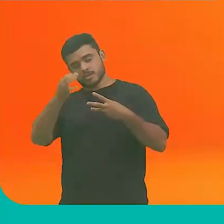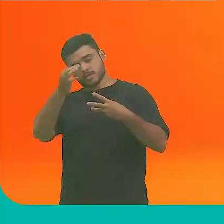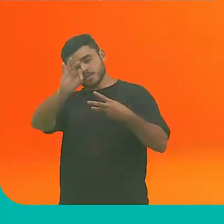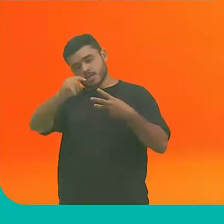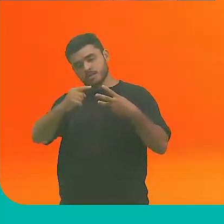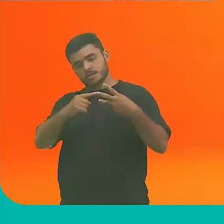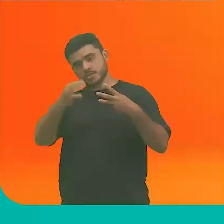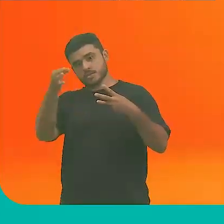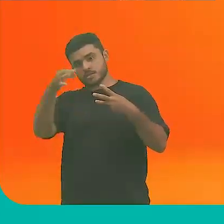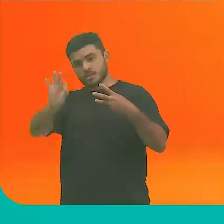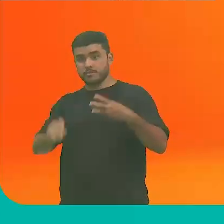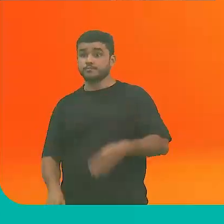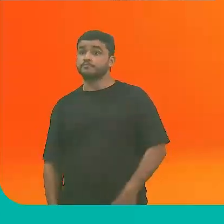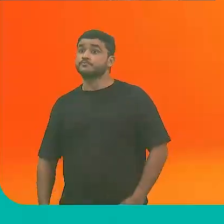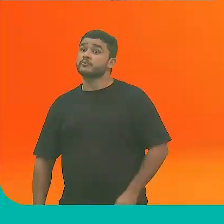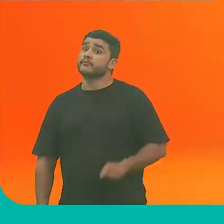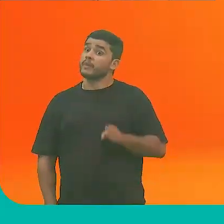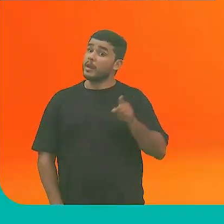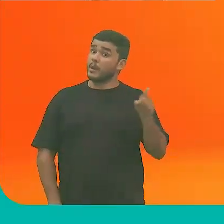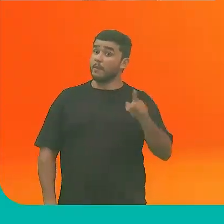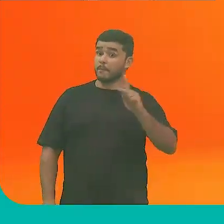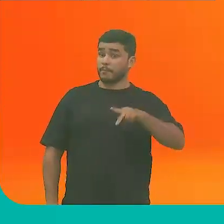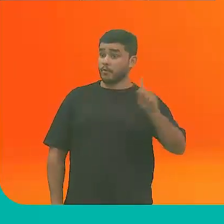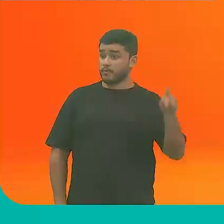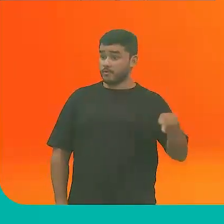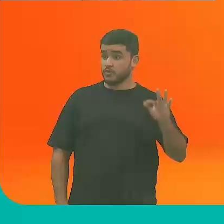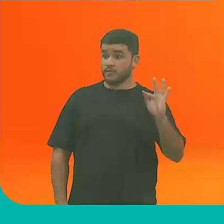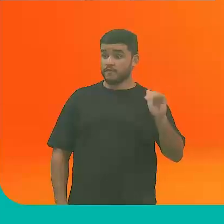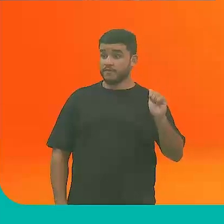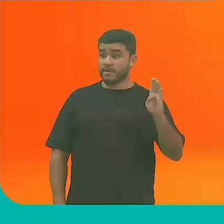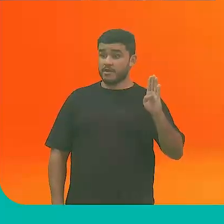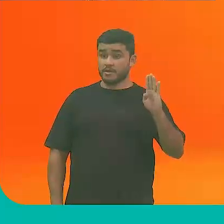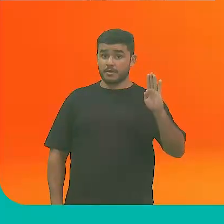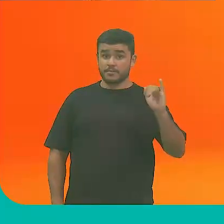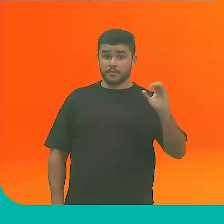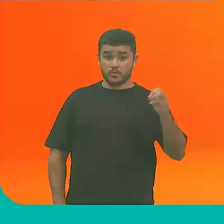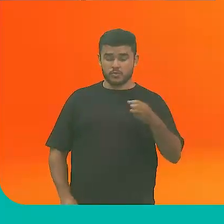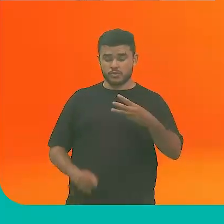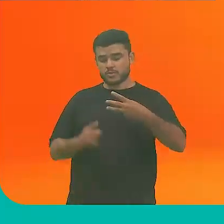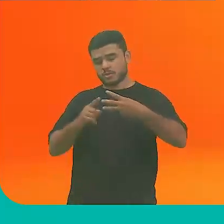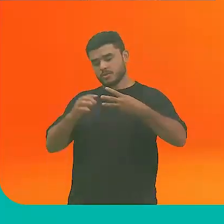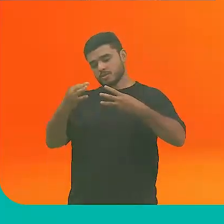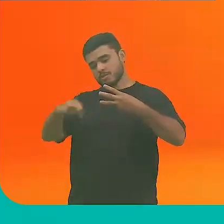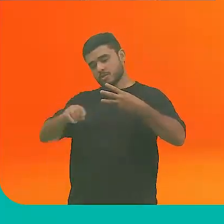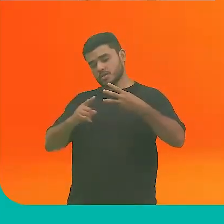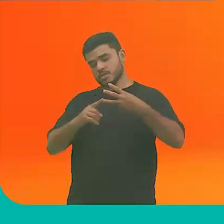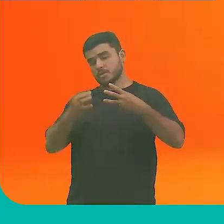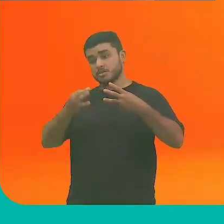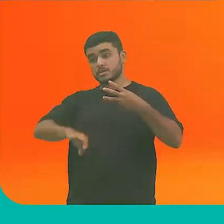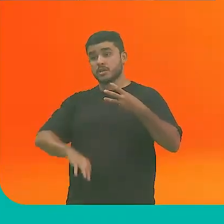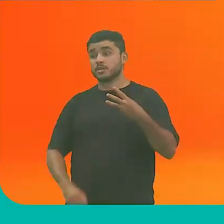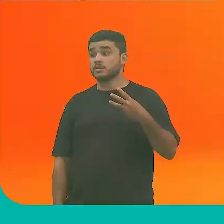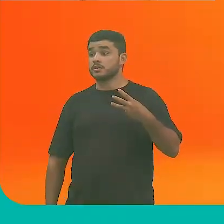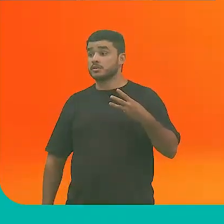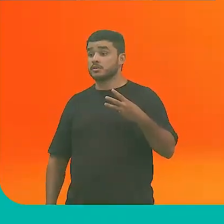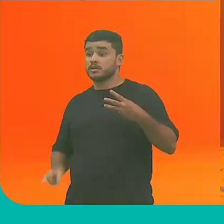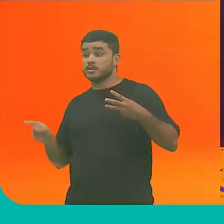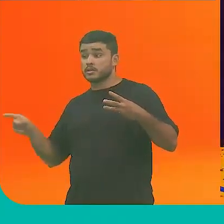professor Fábio, ele acertou a média e a difícil. O professor Jorge teve quantos